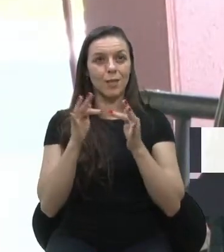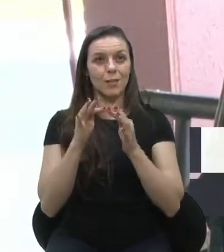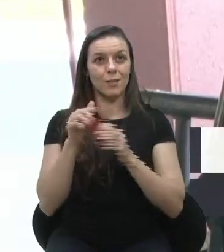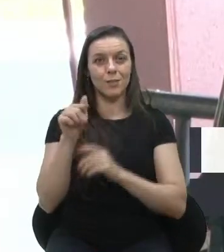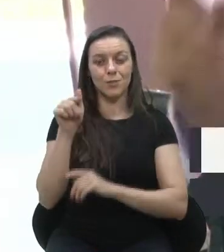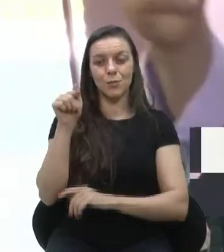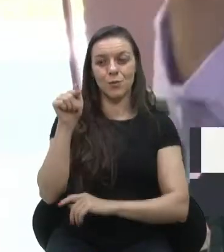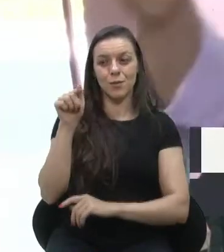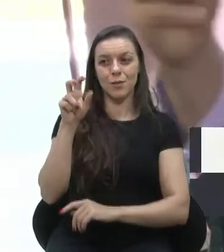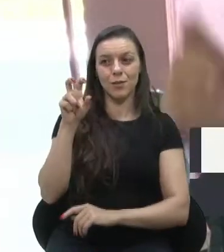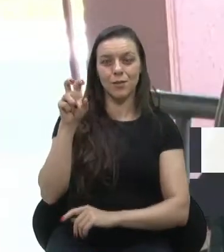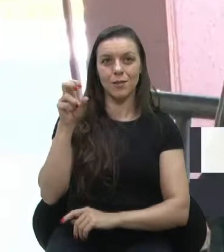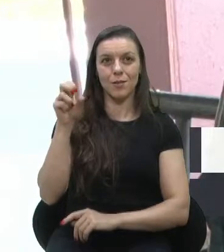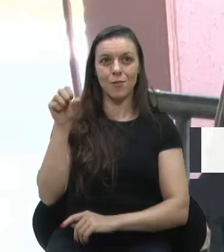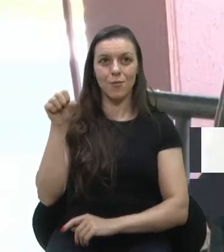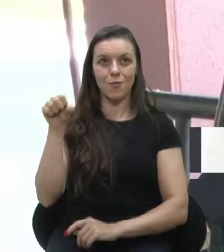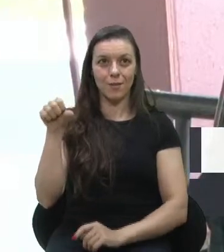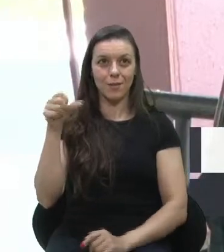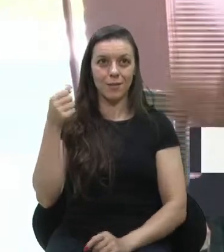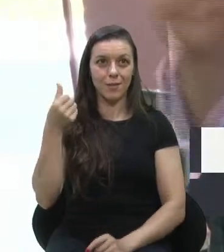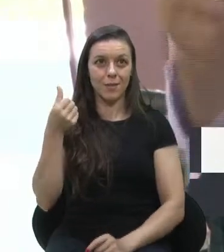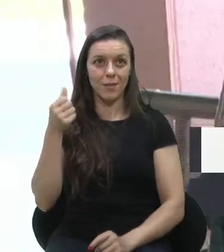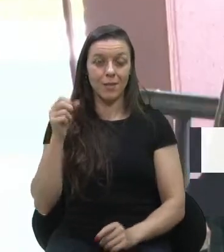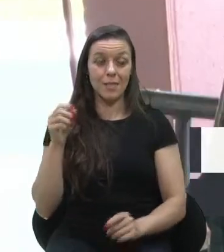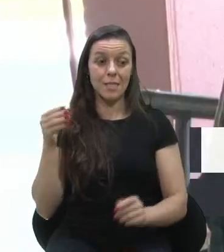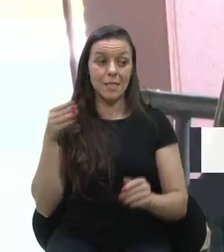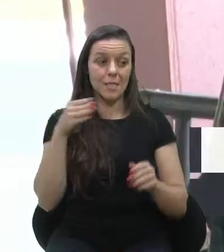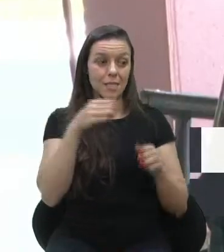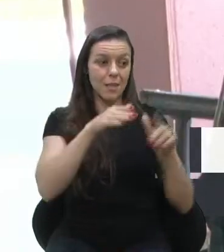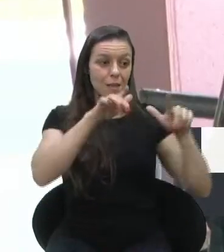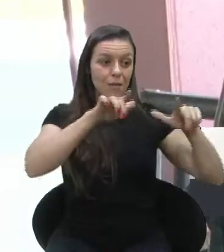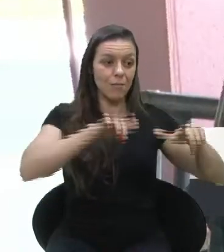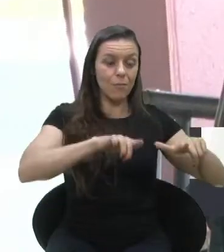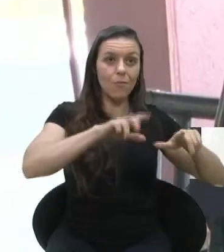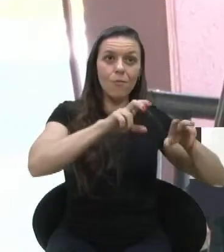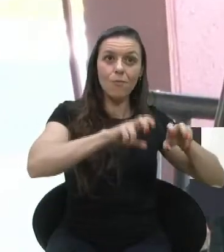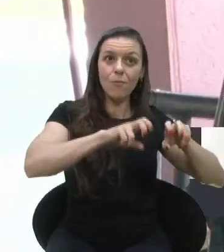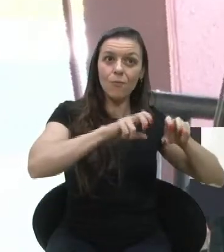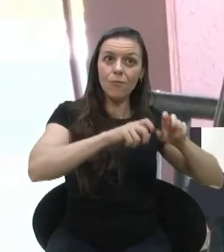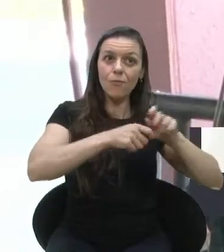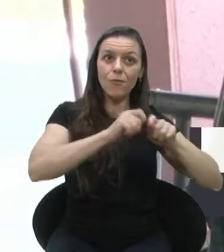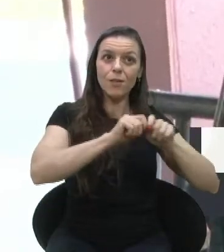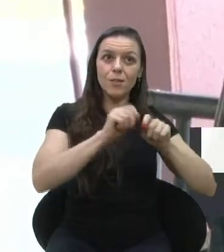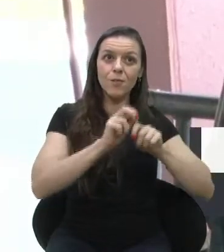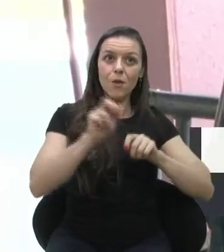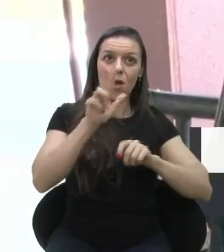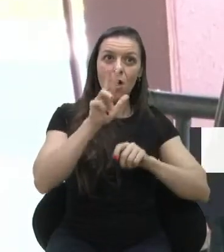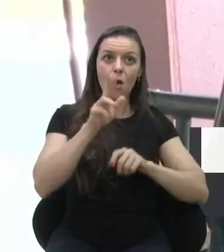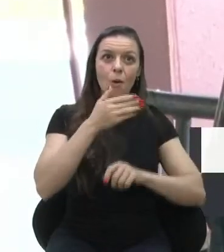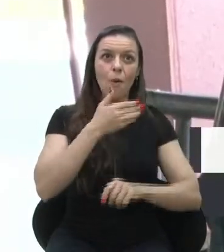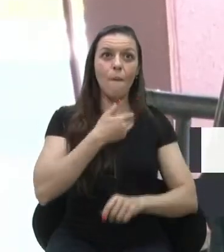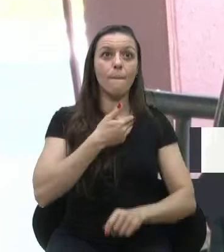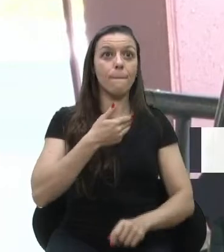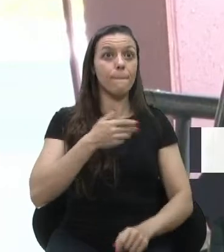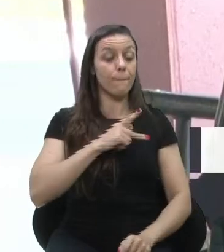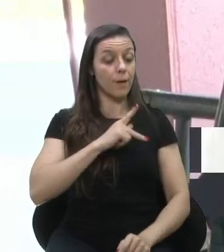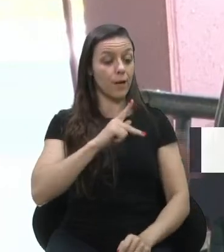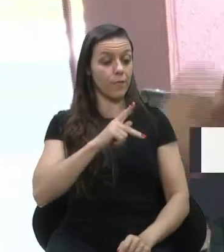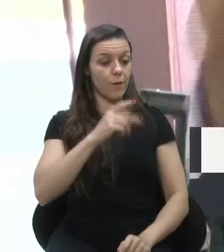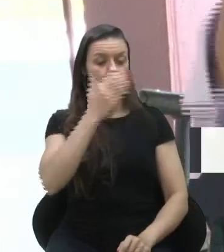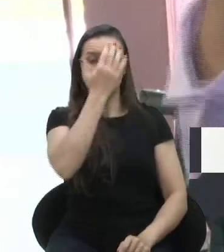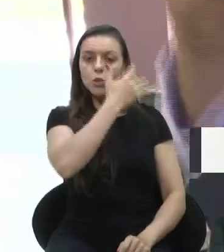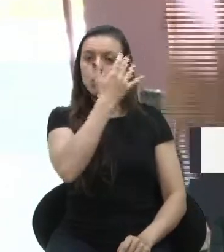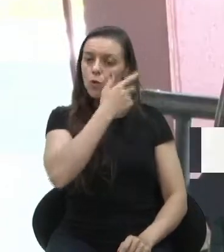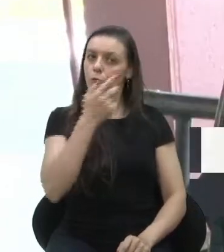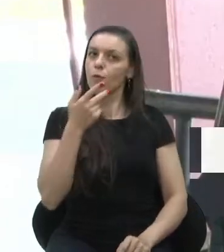7546 ir até a propriedade e fazer a sua avaliação Prefeitura de lá deixou muito Claro na sua campanha